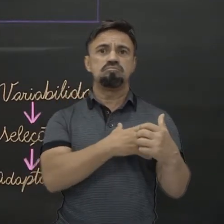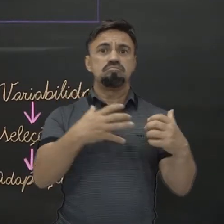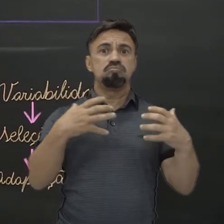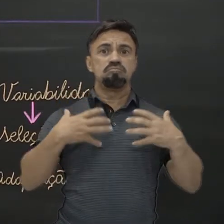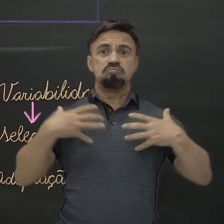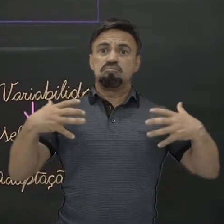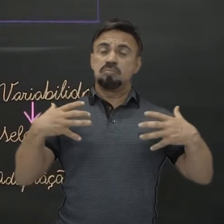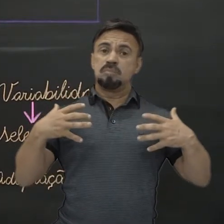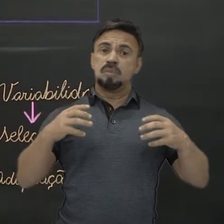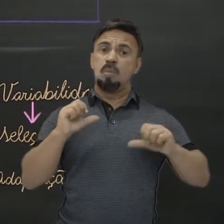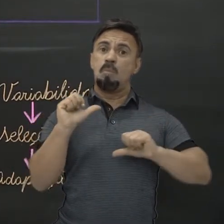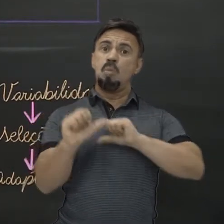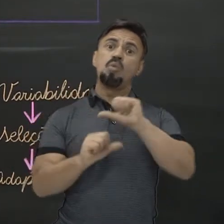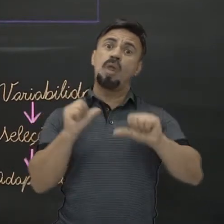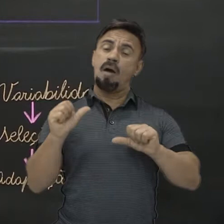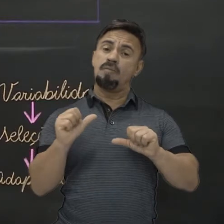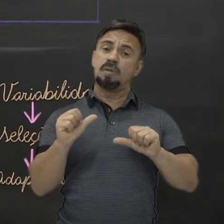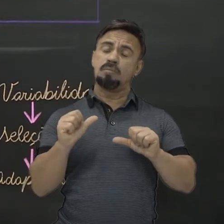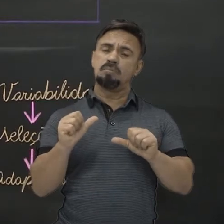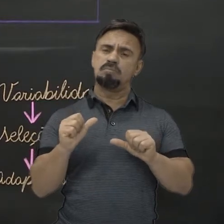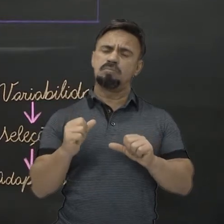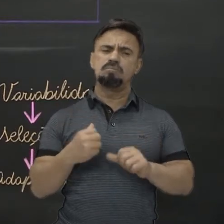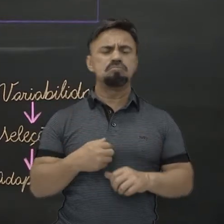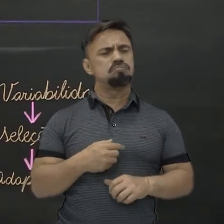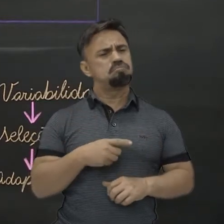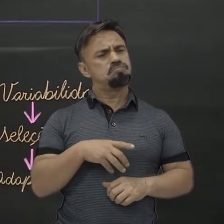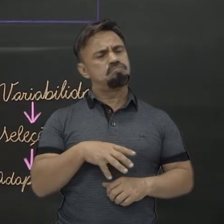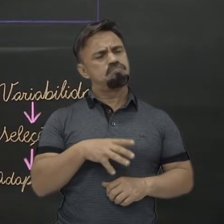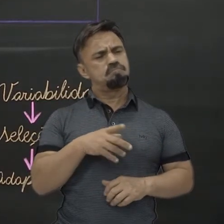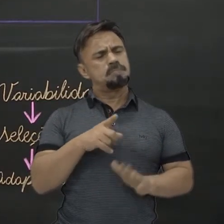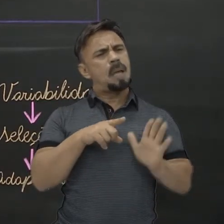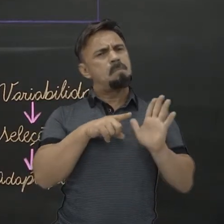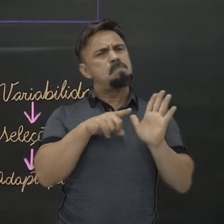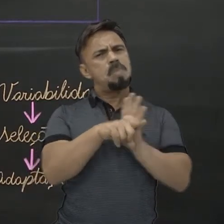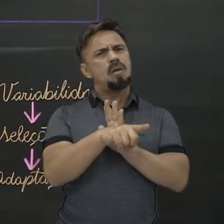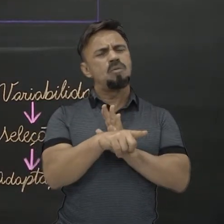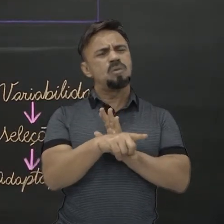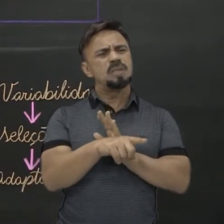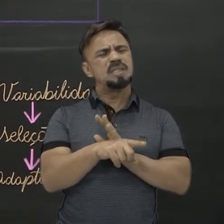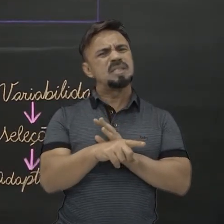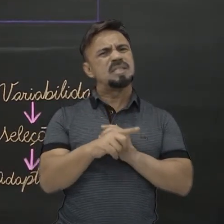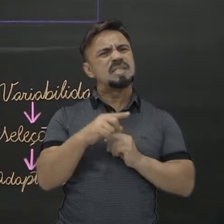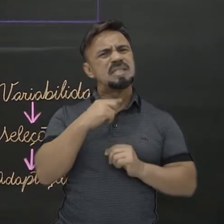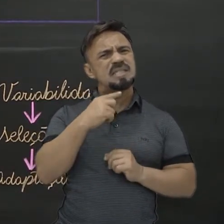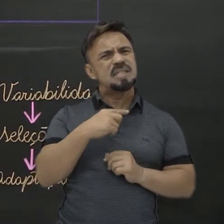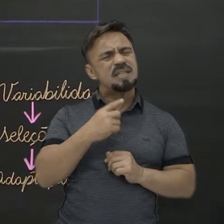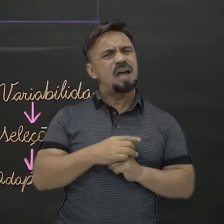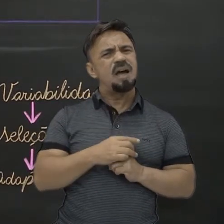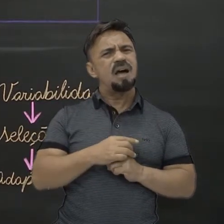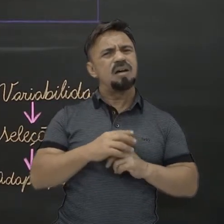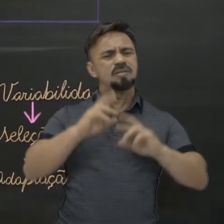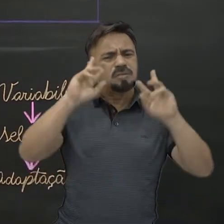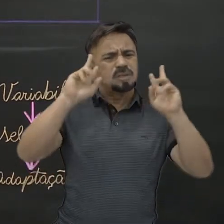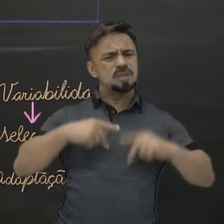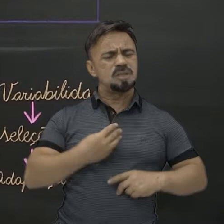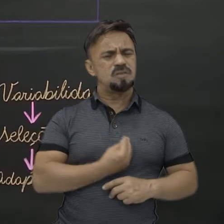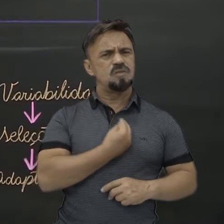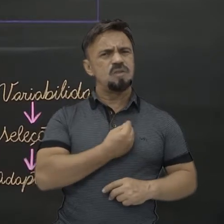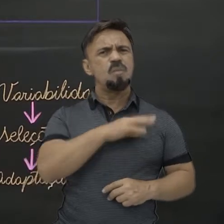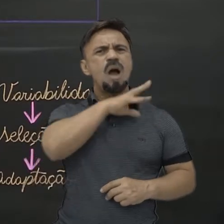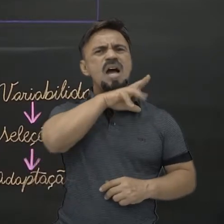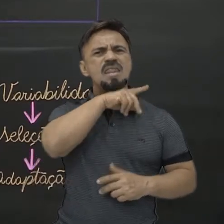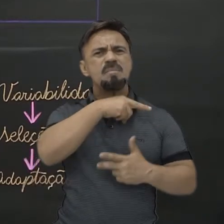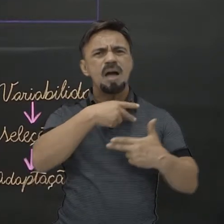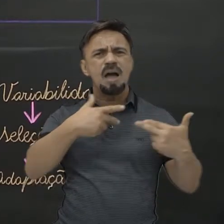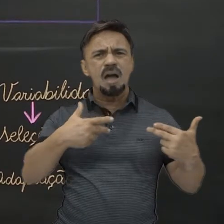sua estrutura. Surgiu então um olhar. Será que o ser humano, os seres vivos, os animais, eles não